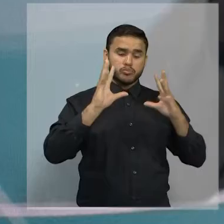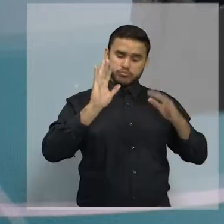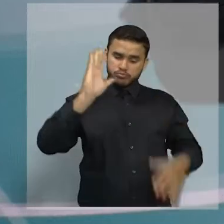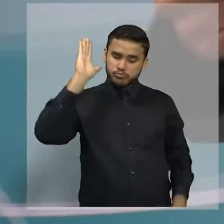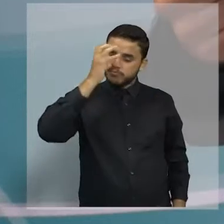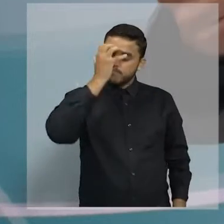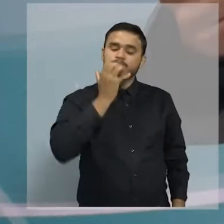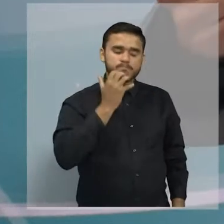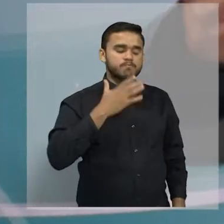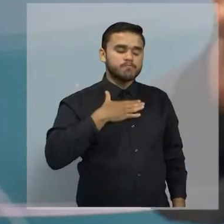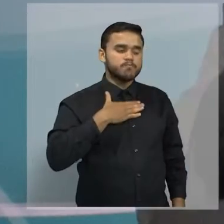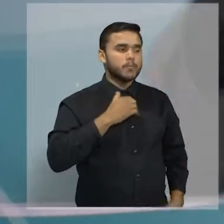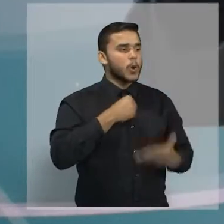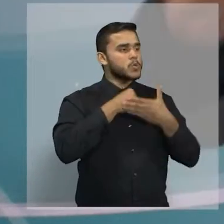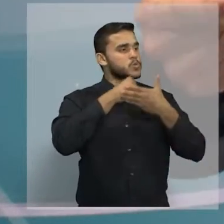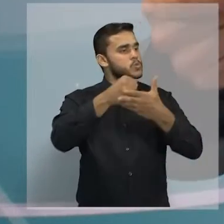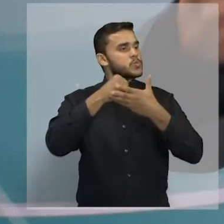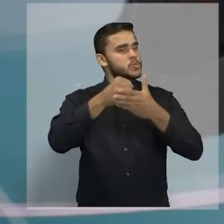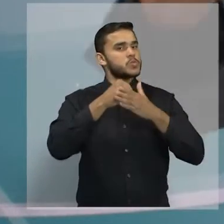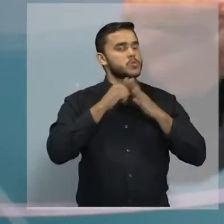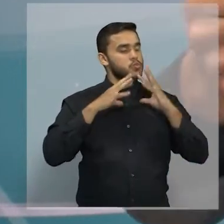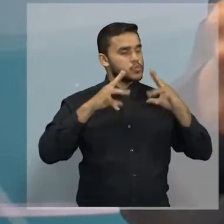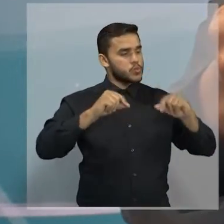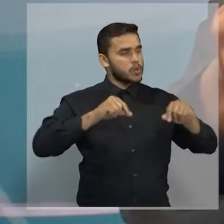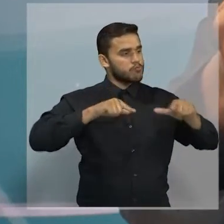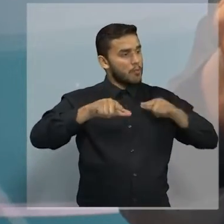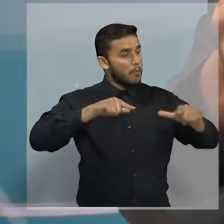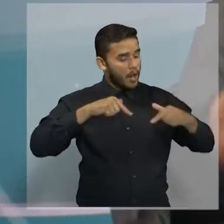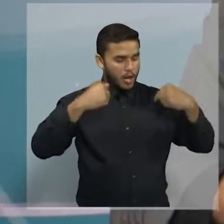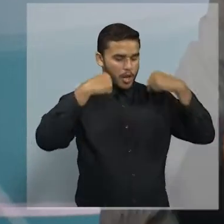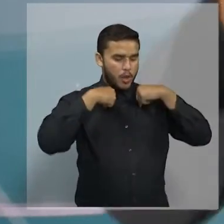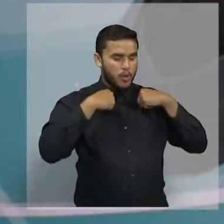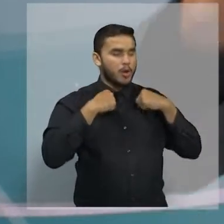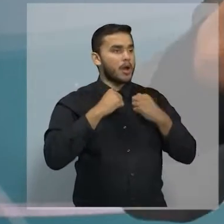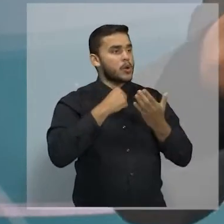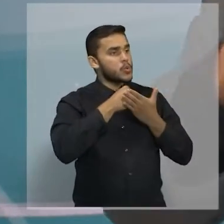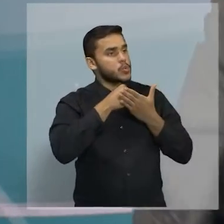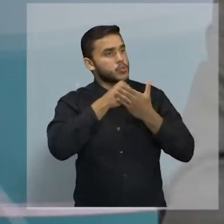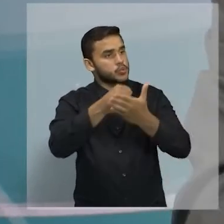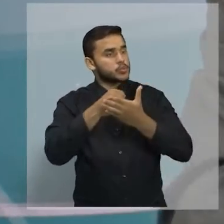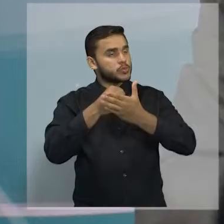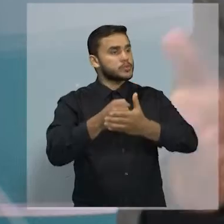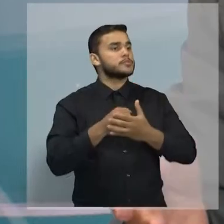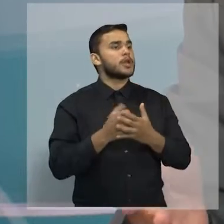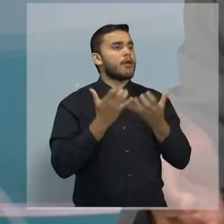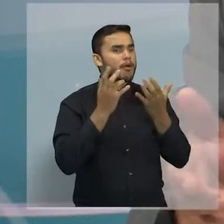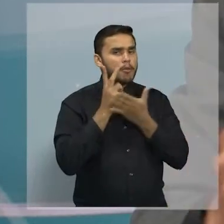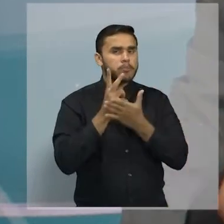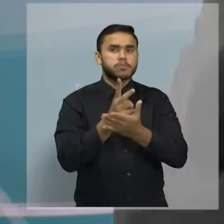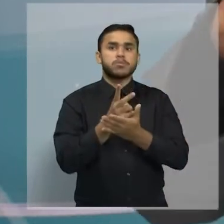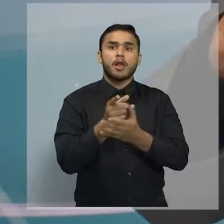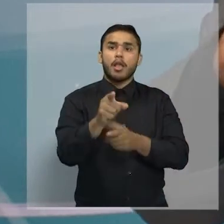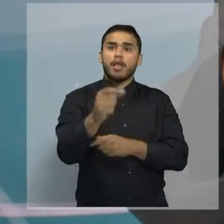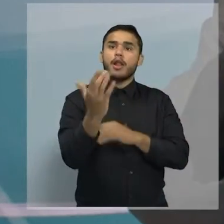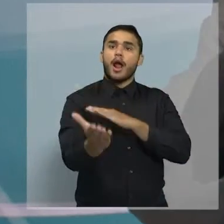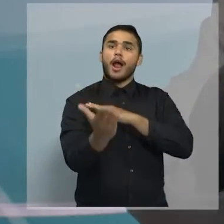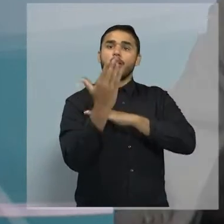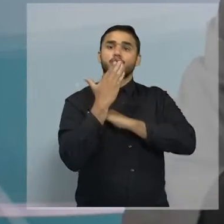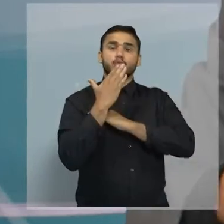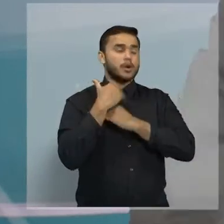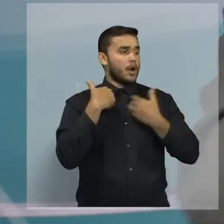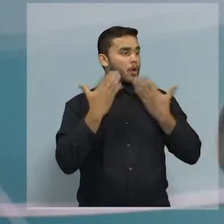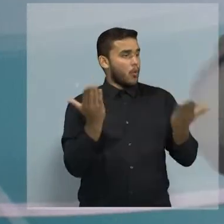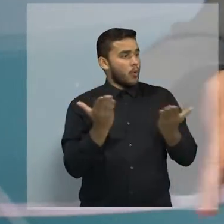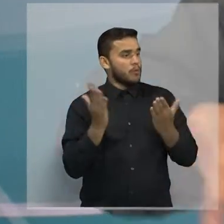tácito de cumprir com a geração que está por vir, de legal que eu recebi acrescido, né,